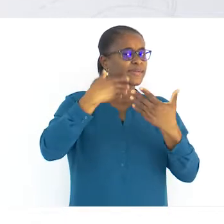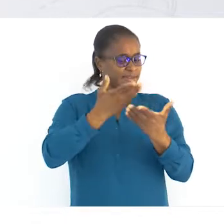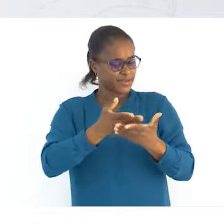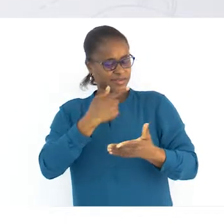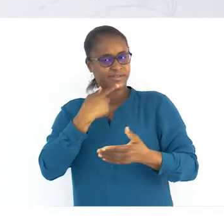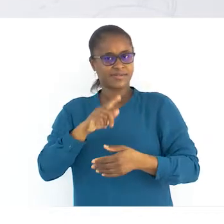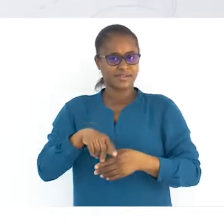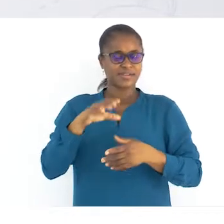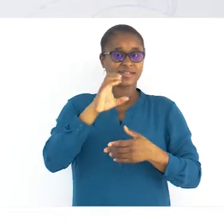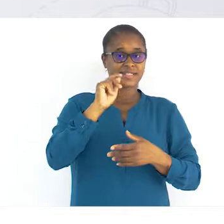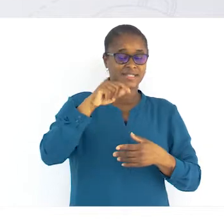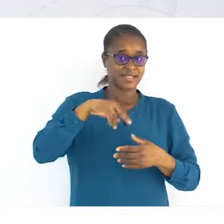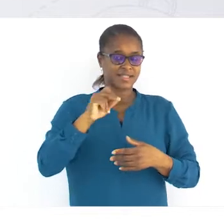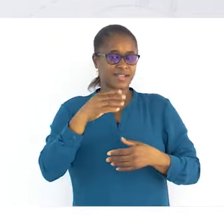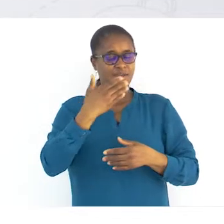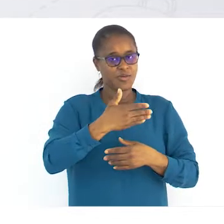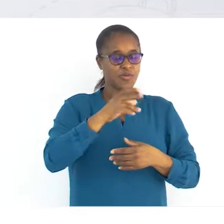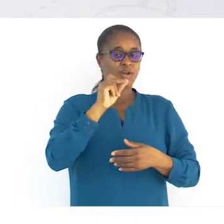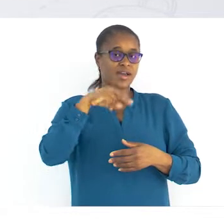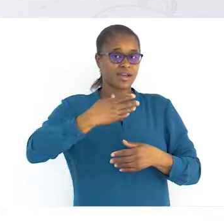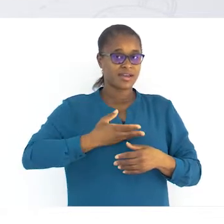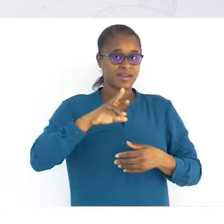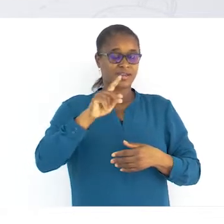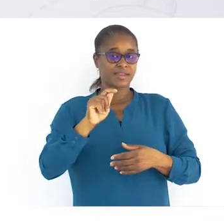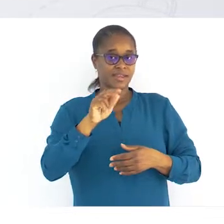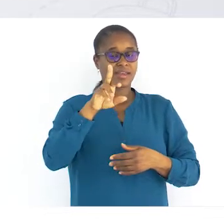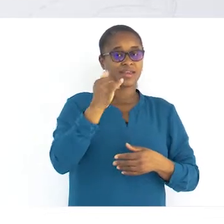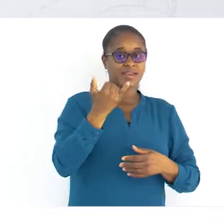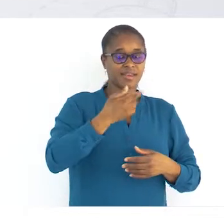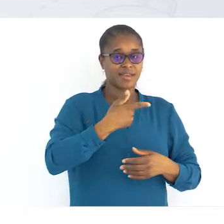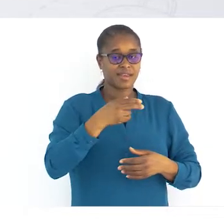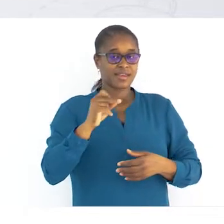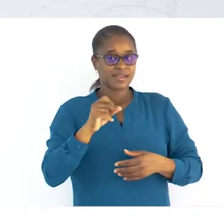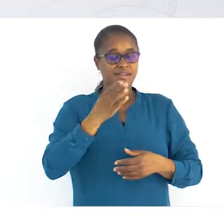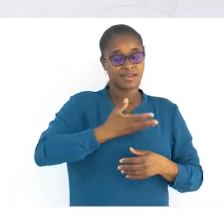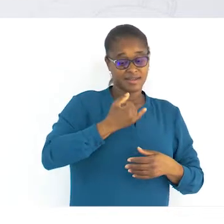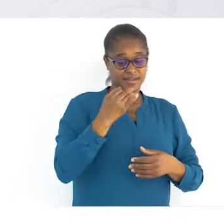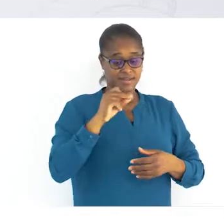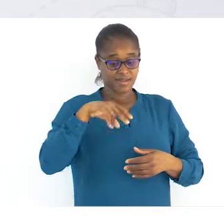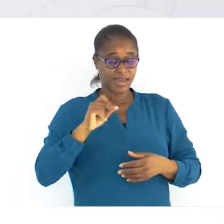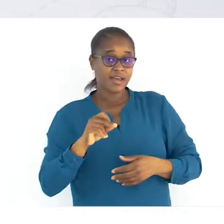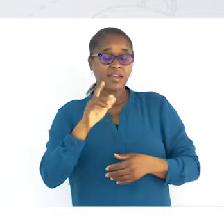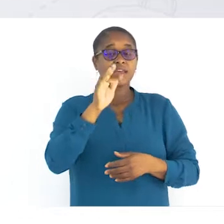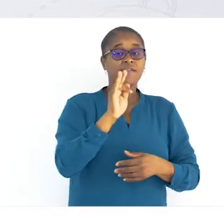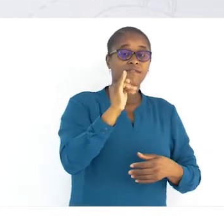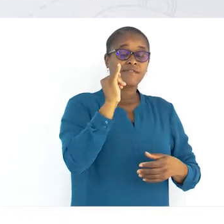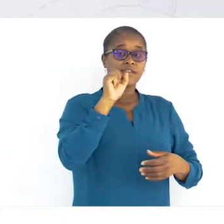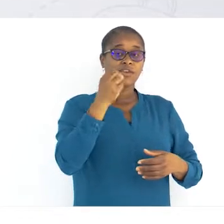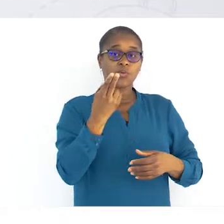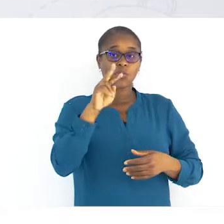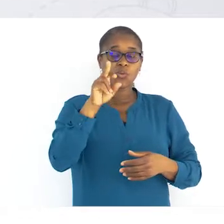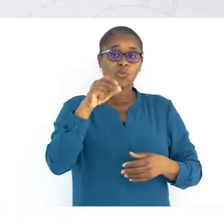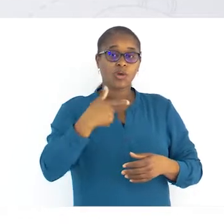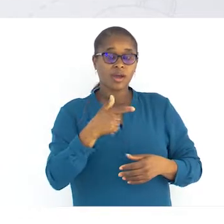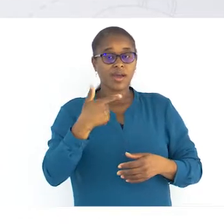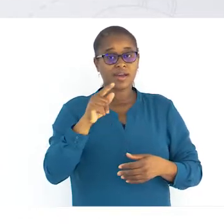1, André, Rita, Diana e figurantes estão em cena. Estes castings